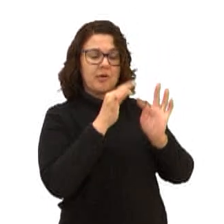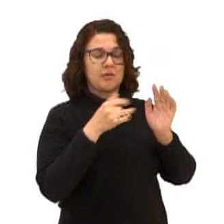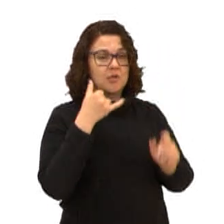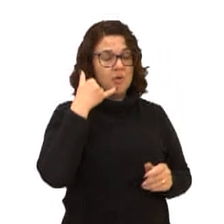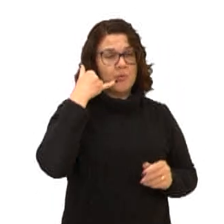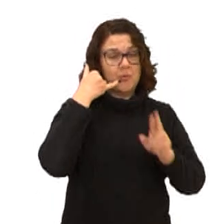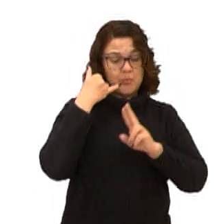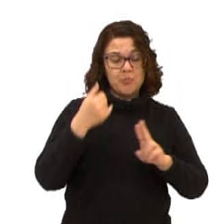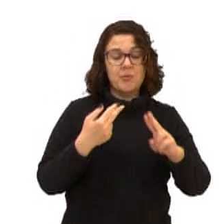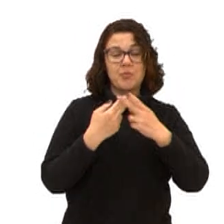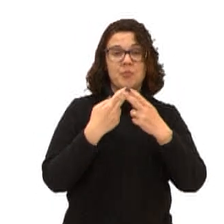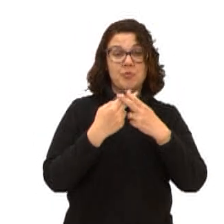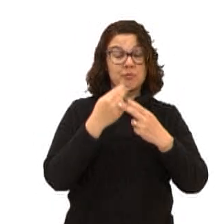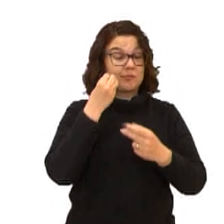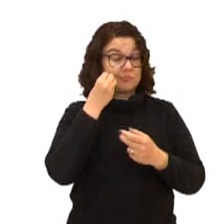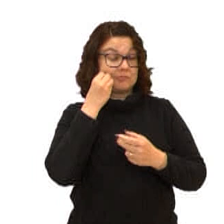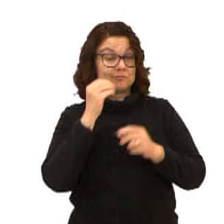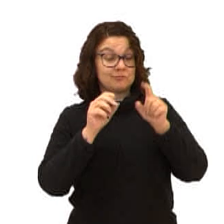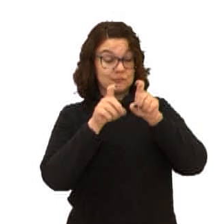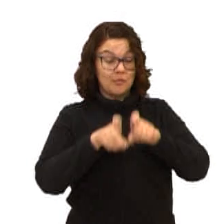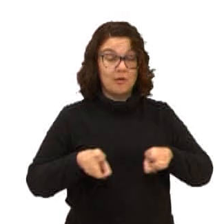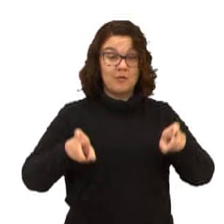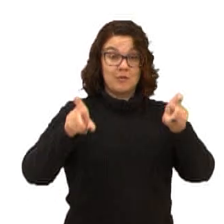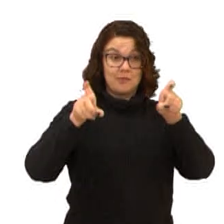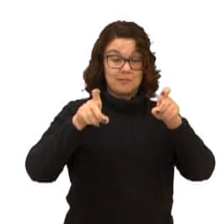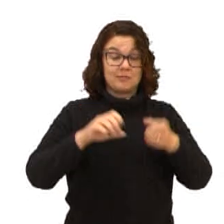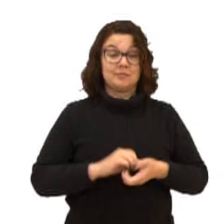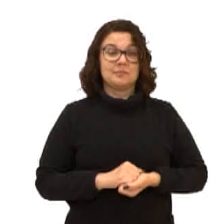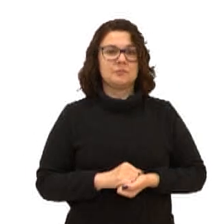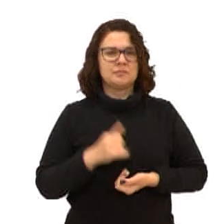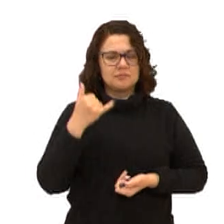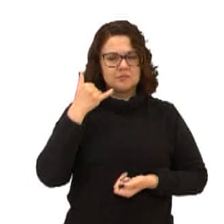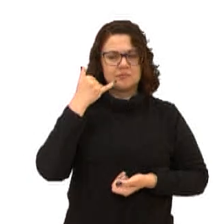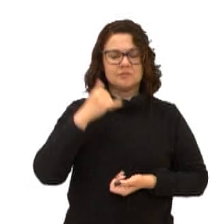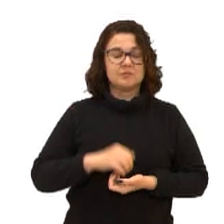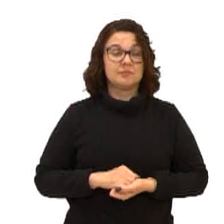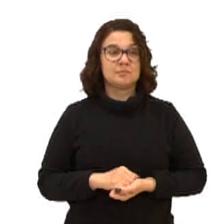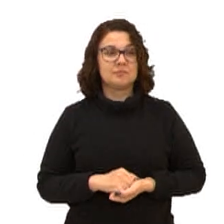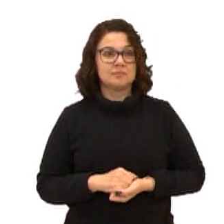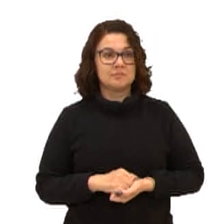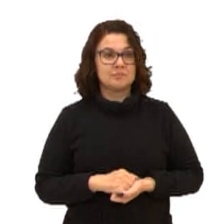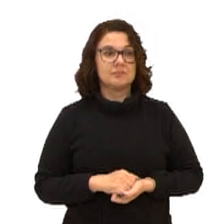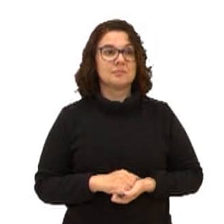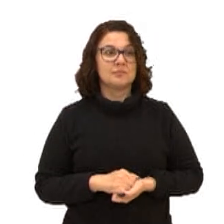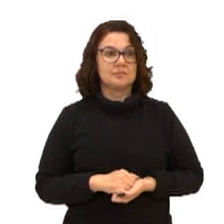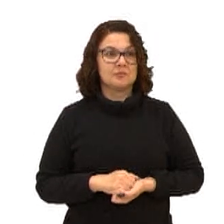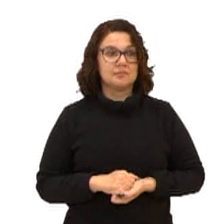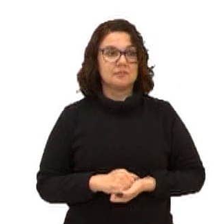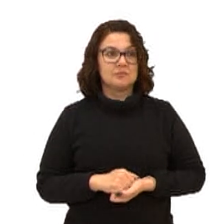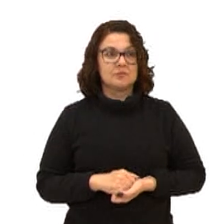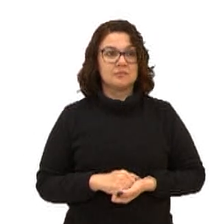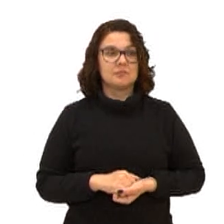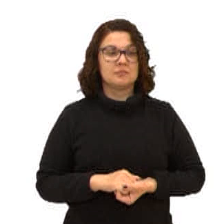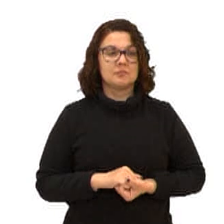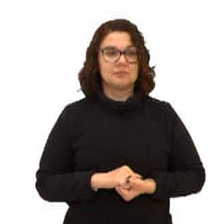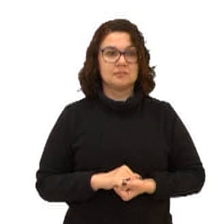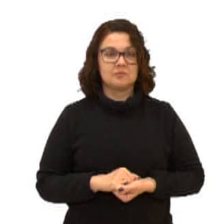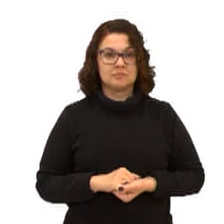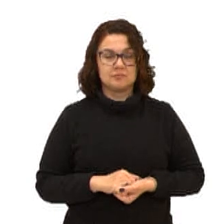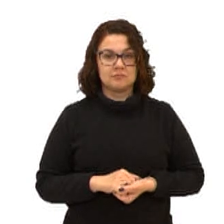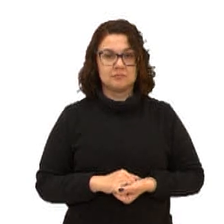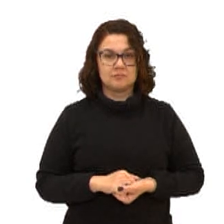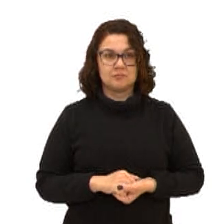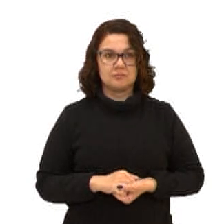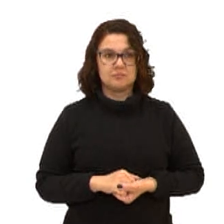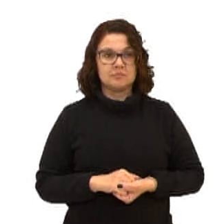tecnologia, do uso ali que ela está tentando fazer no computador. E ela diz assim: bueno, ya corri el ratón, cerré